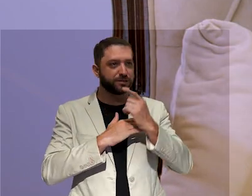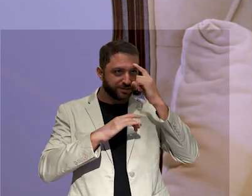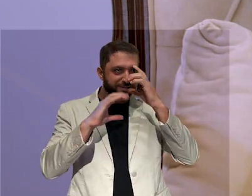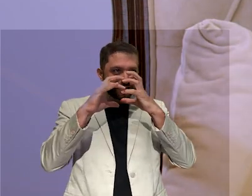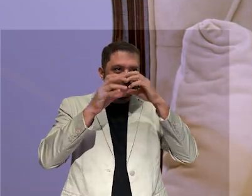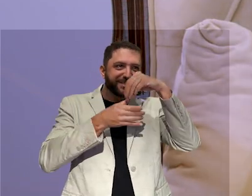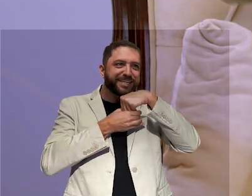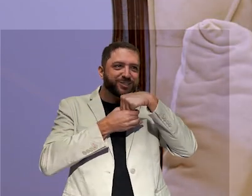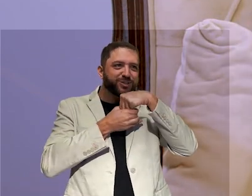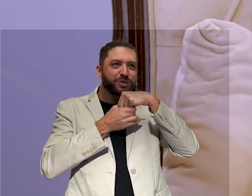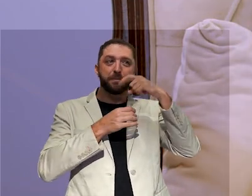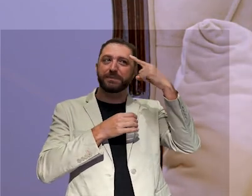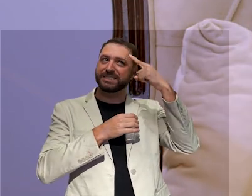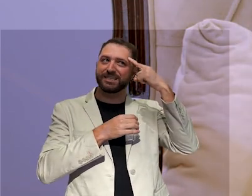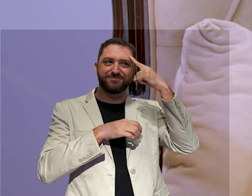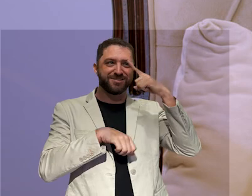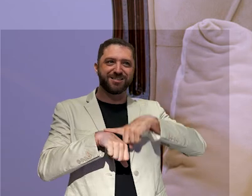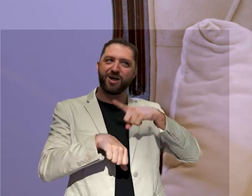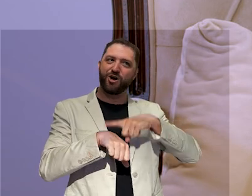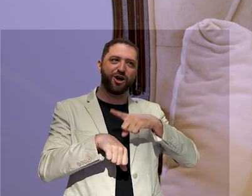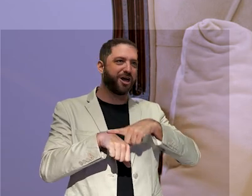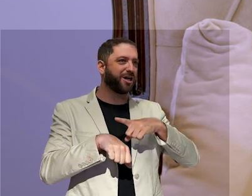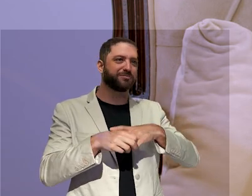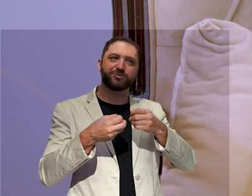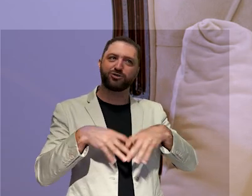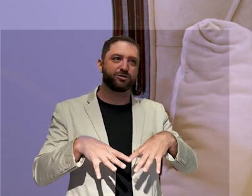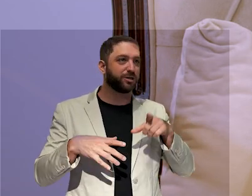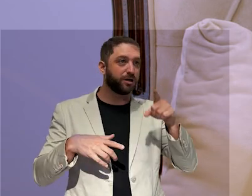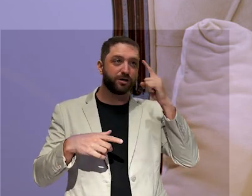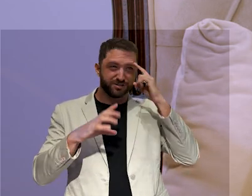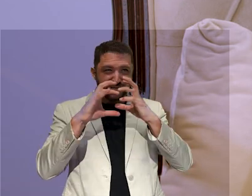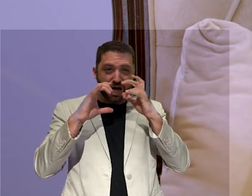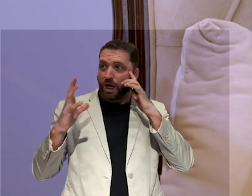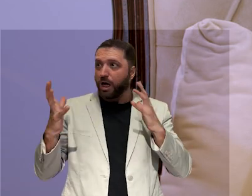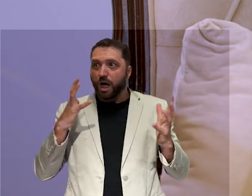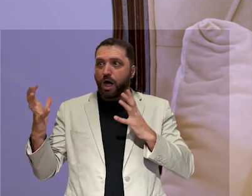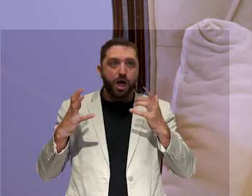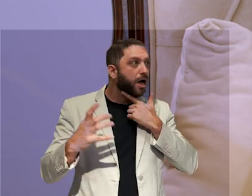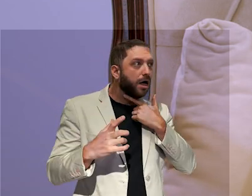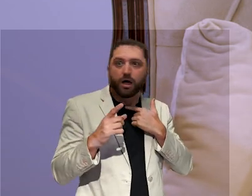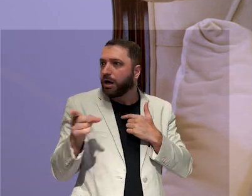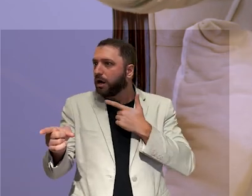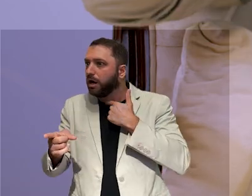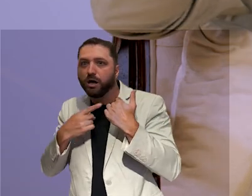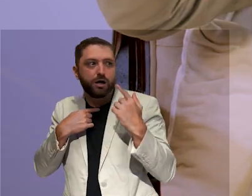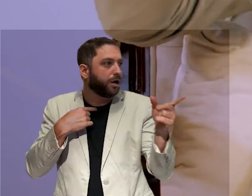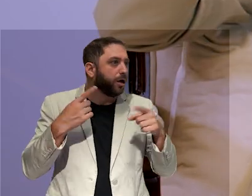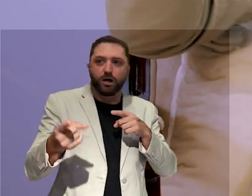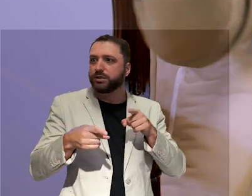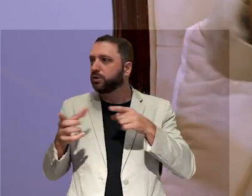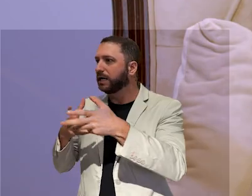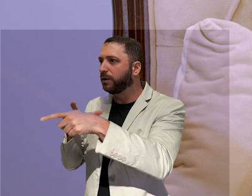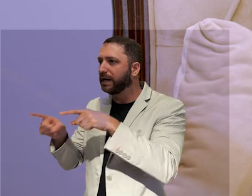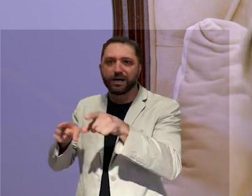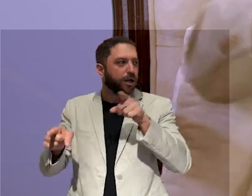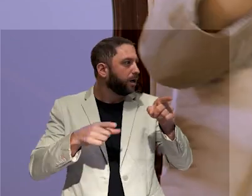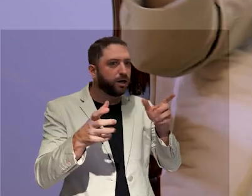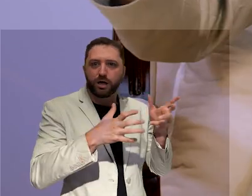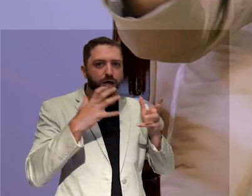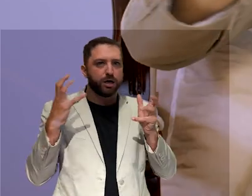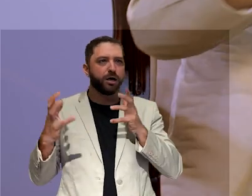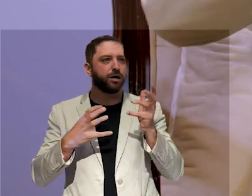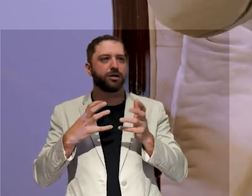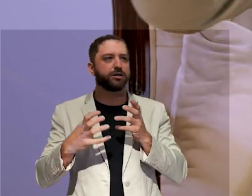vai fazer isso? Esse gritar pelo socorro, o pensamento responde imediatamente a esse pedido de socorro. E aí o cérebro vai procurar